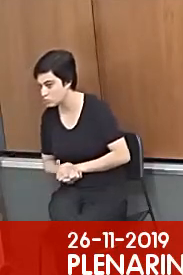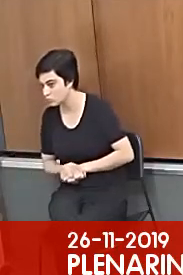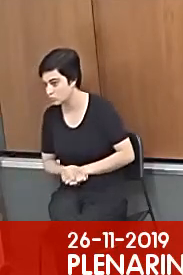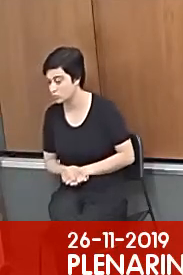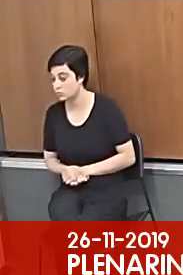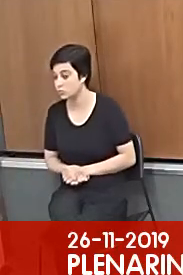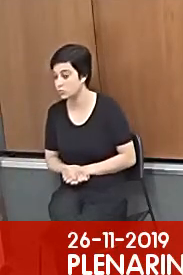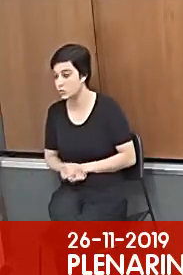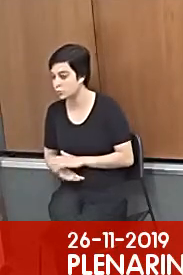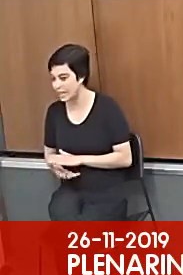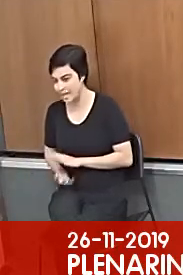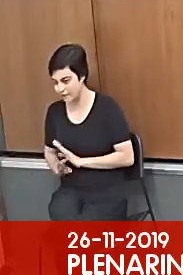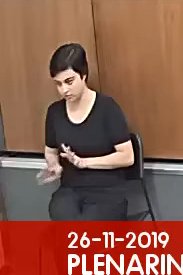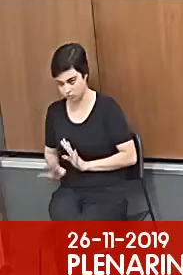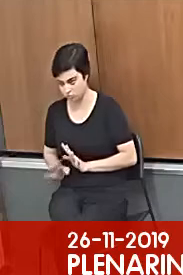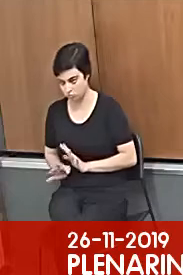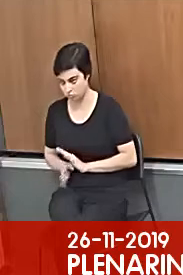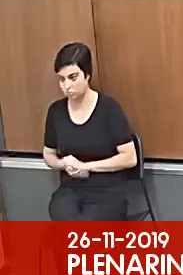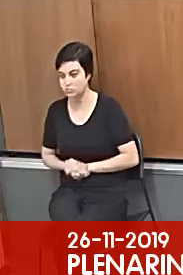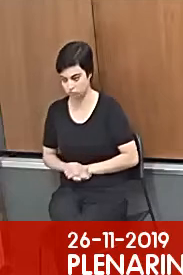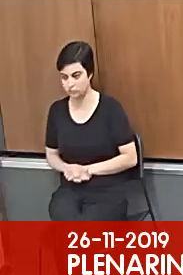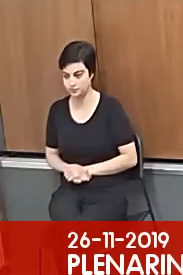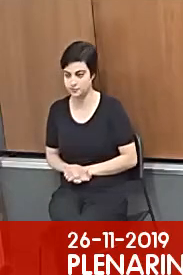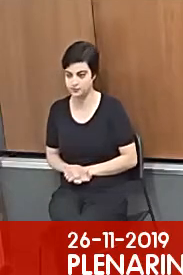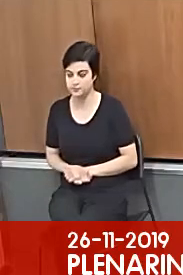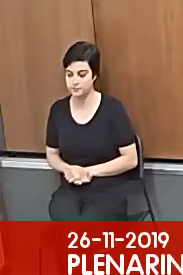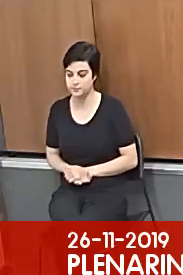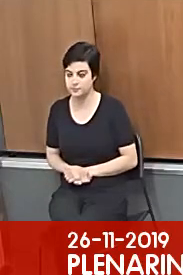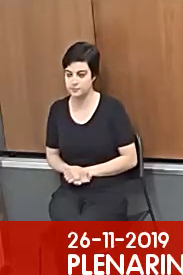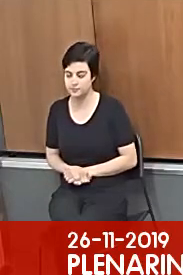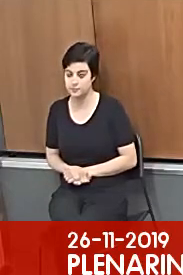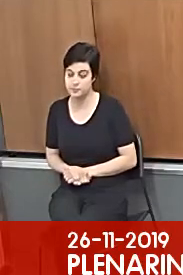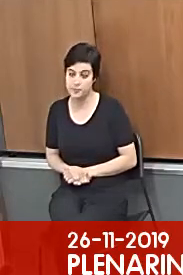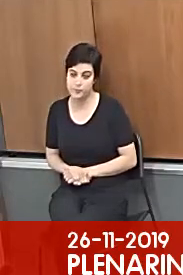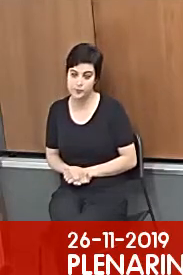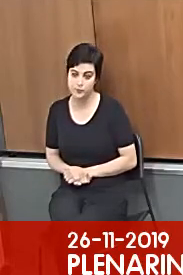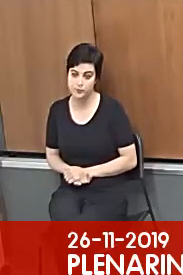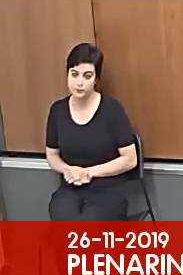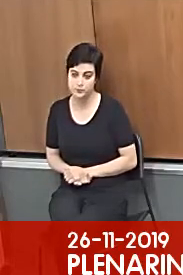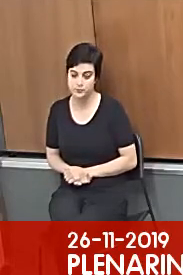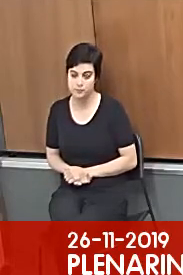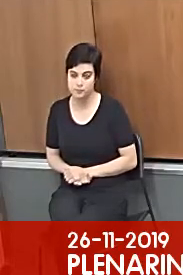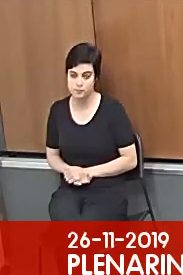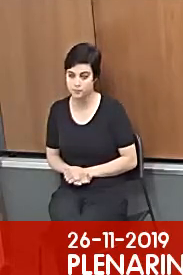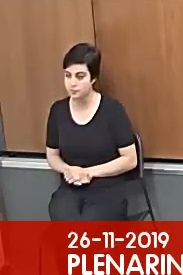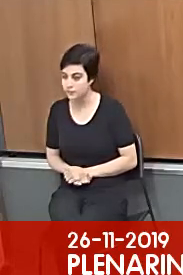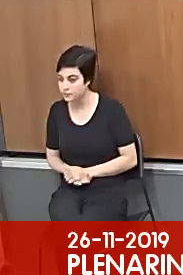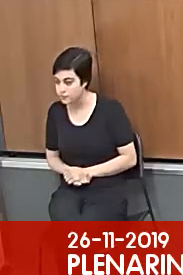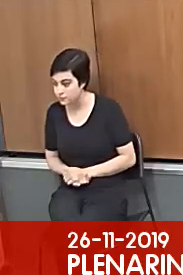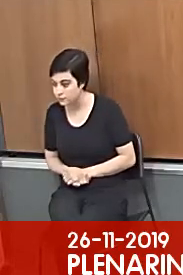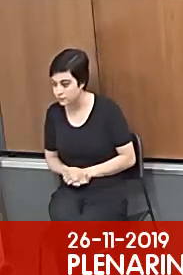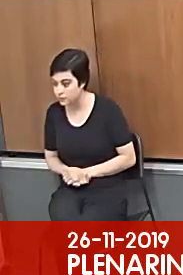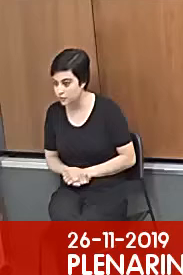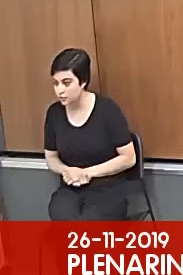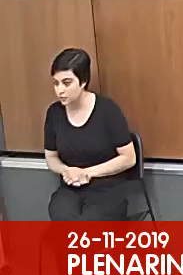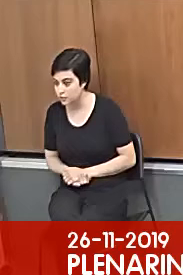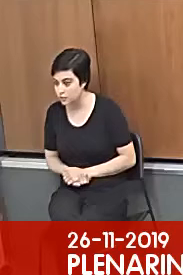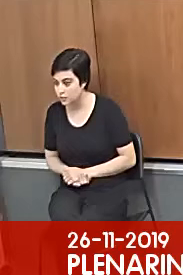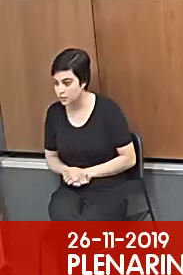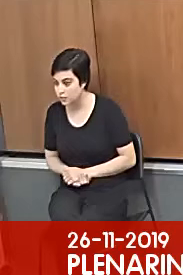para discutir as políticas de atenção às pessoas com doenças raras no Estado. Muito